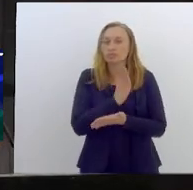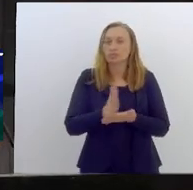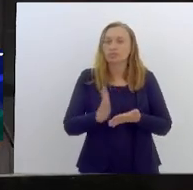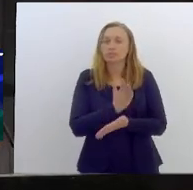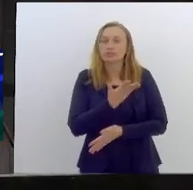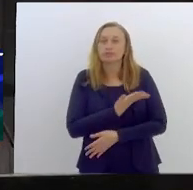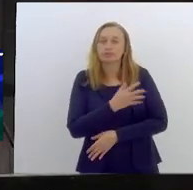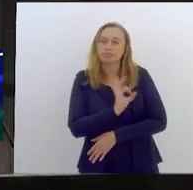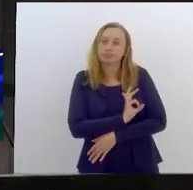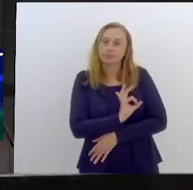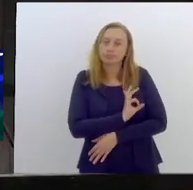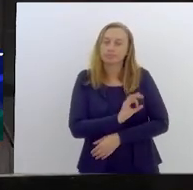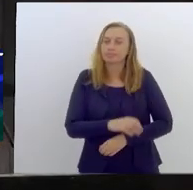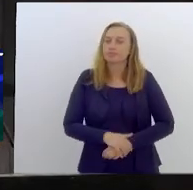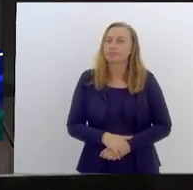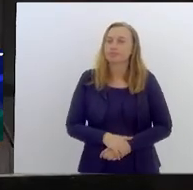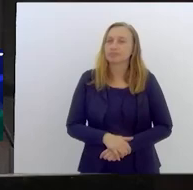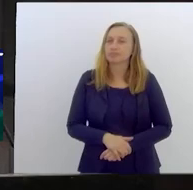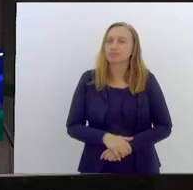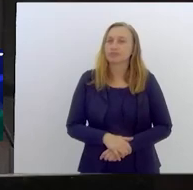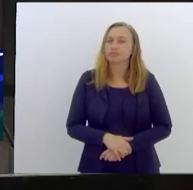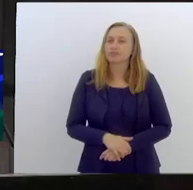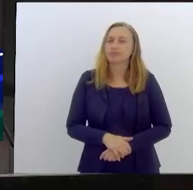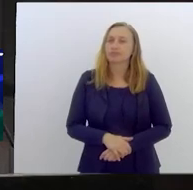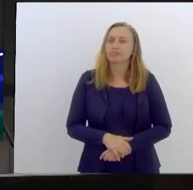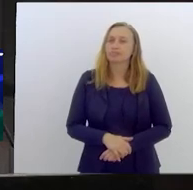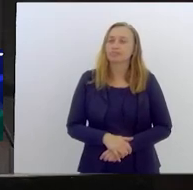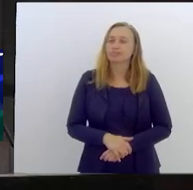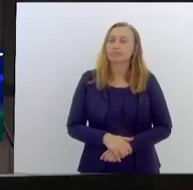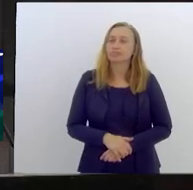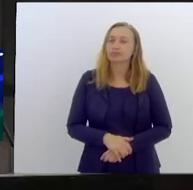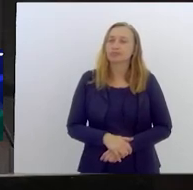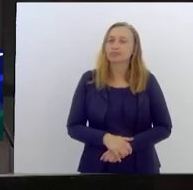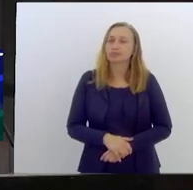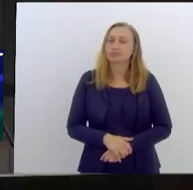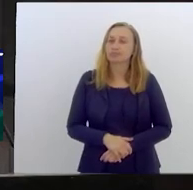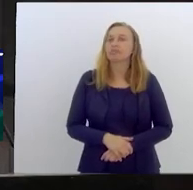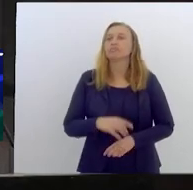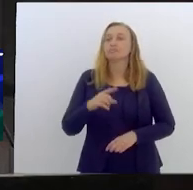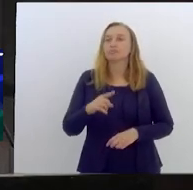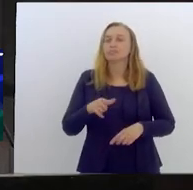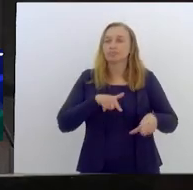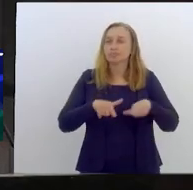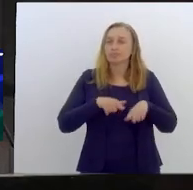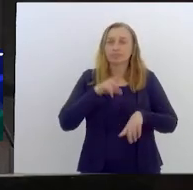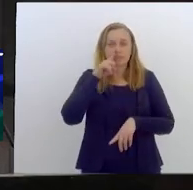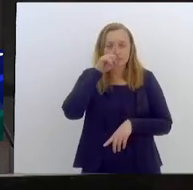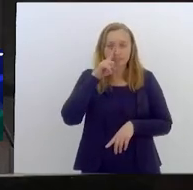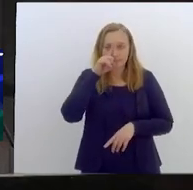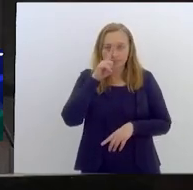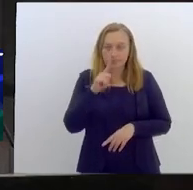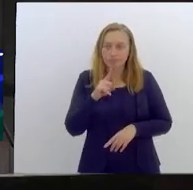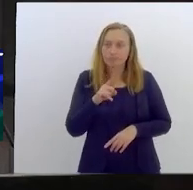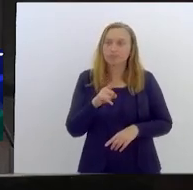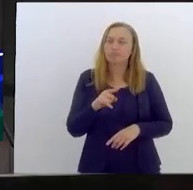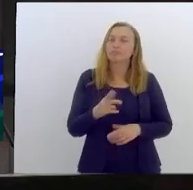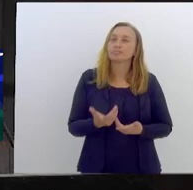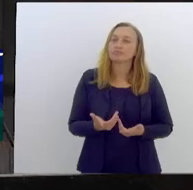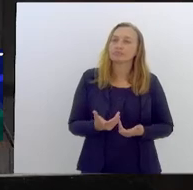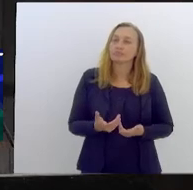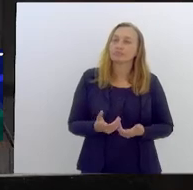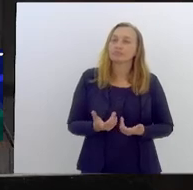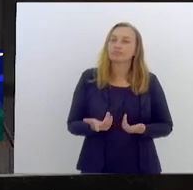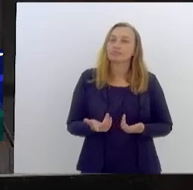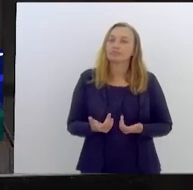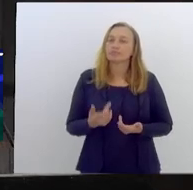policiais militares que, como eu disse, sacrificam a sua vida, renunciam muitas vezes à sua vida privada, sacrificam